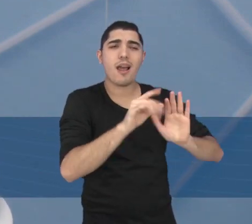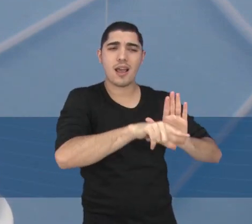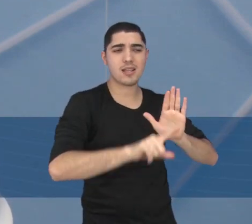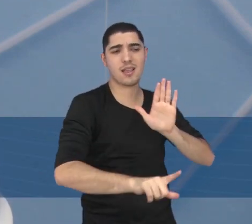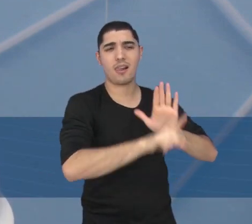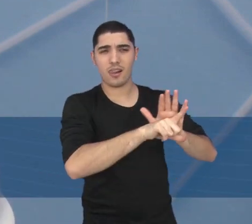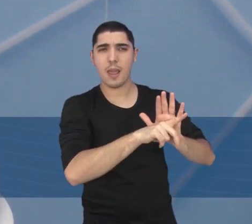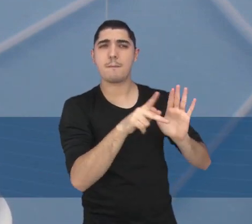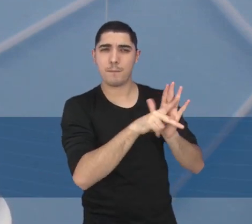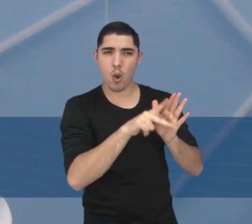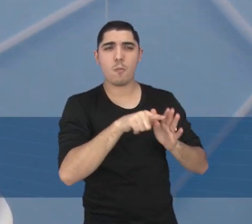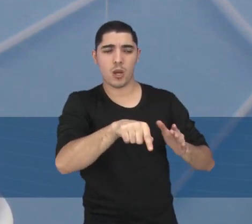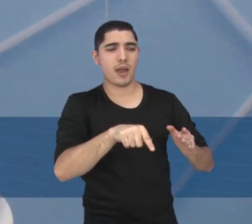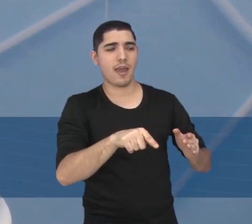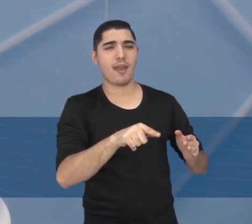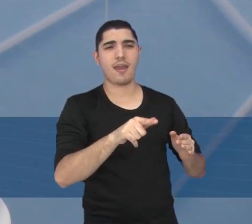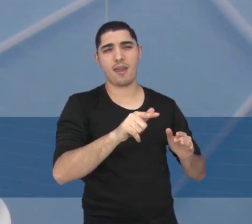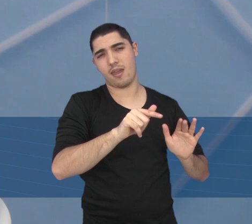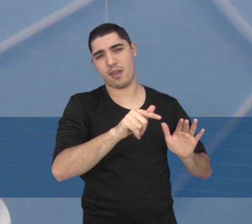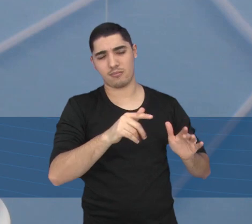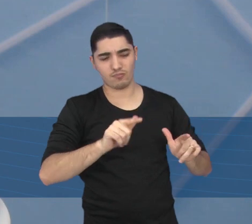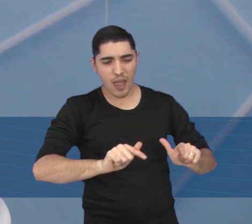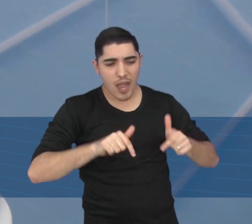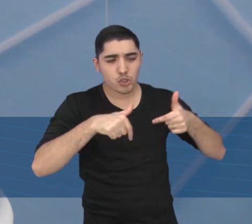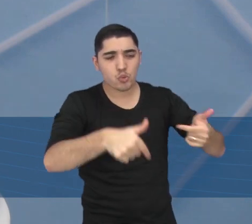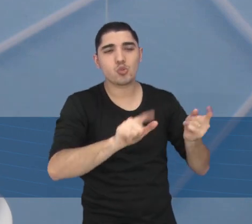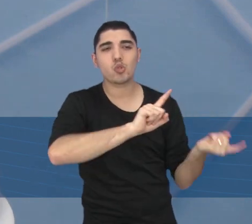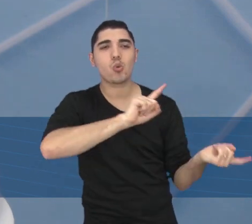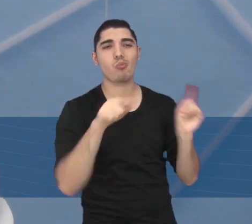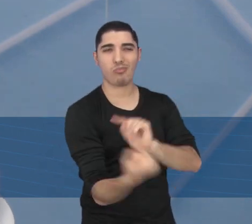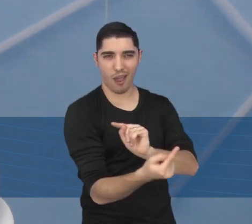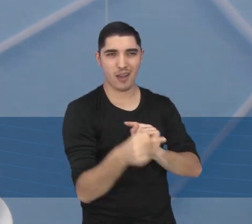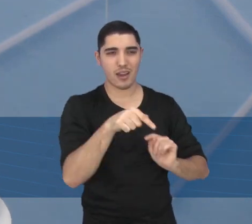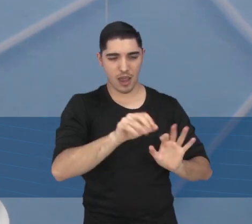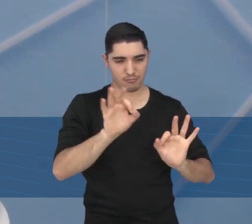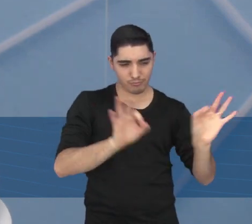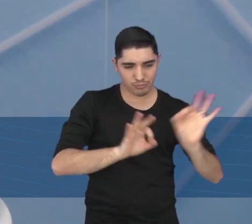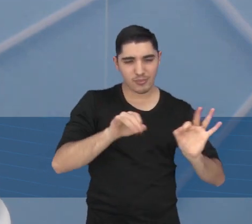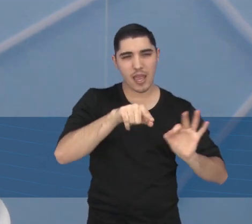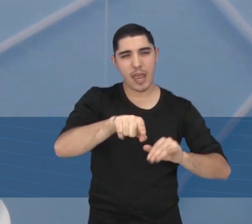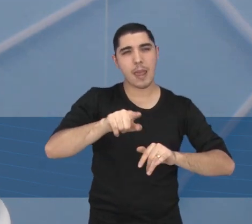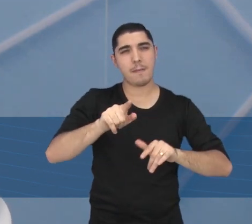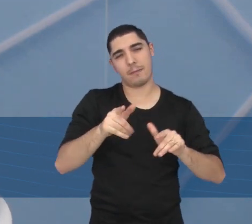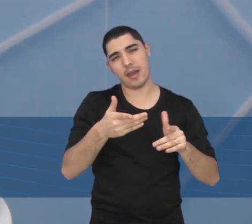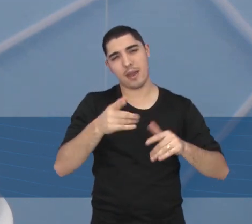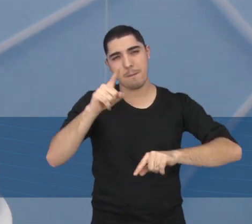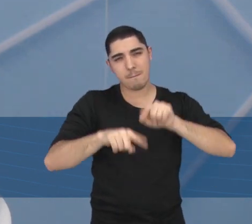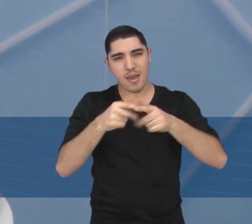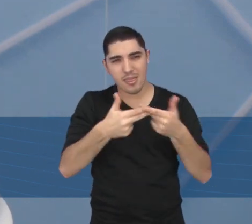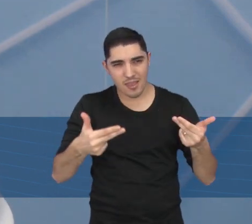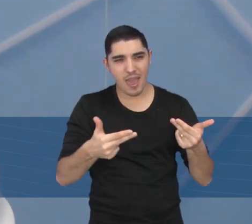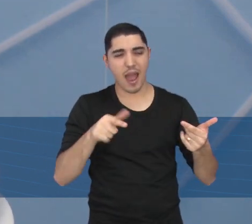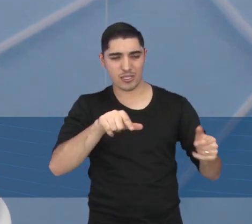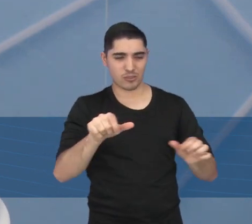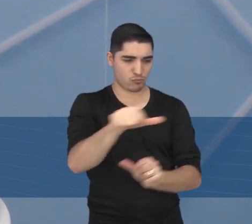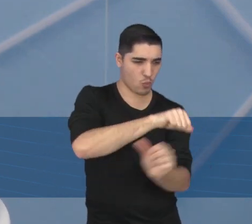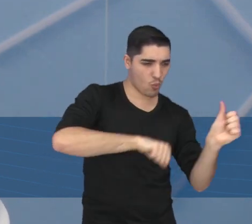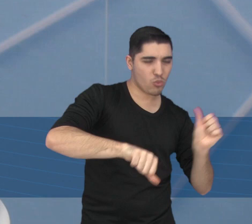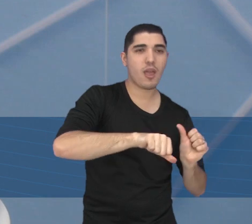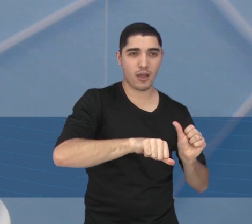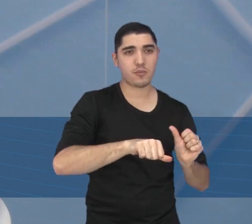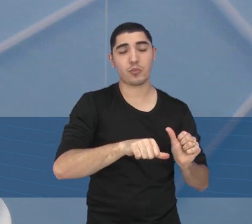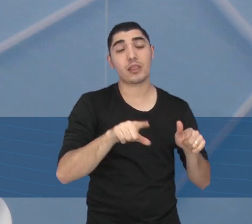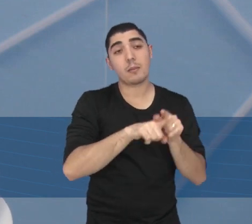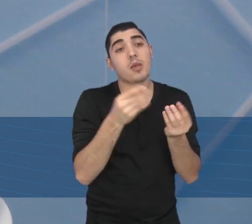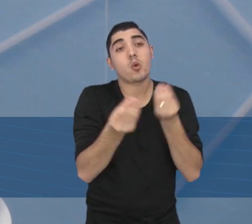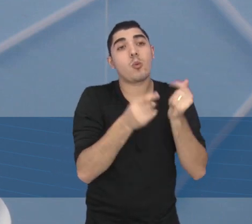reversa. Então precisaria ter uma base de qual que é o cenário para poder criação de metas a serem atingidas, metas de coleta desses